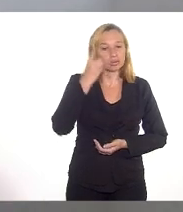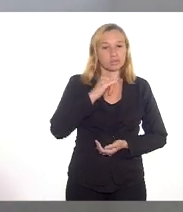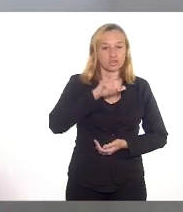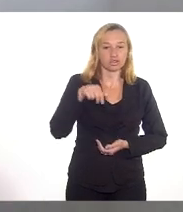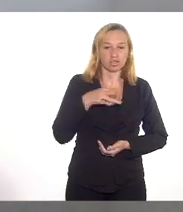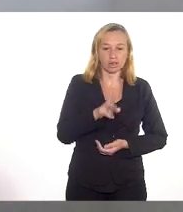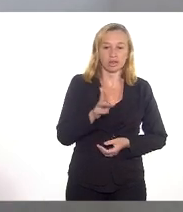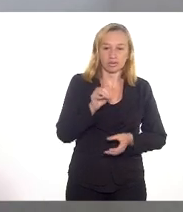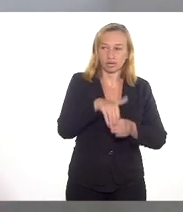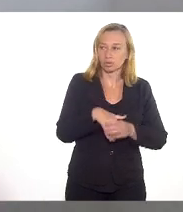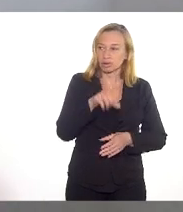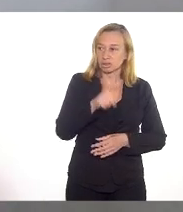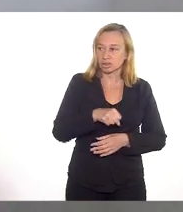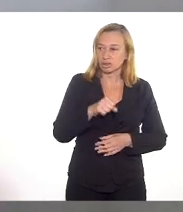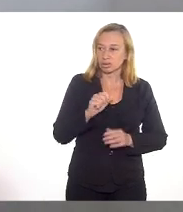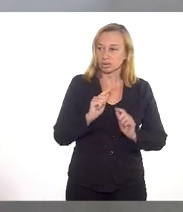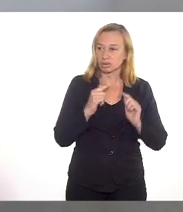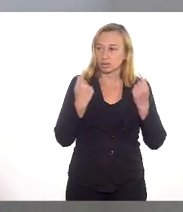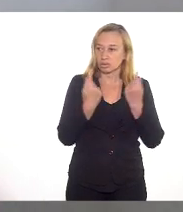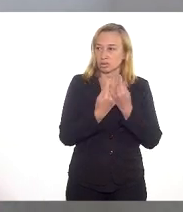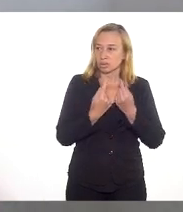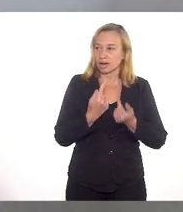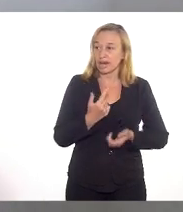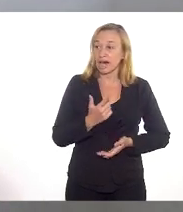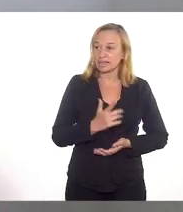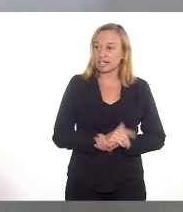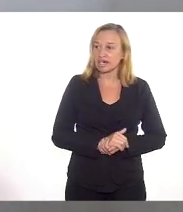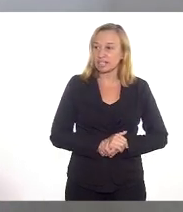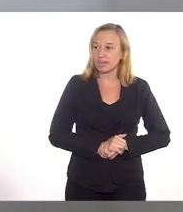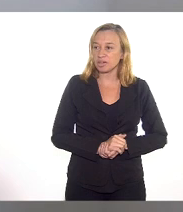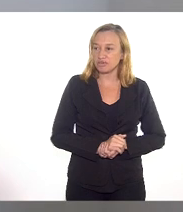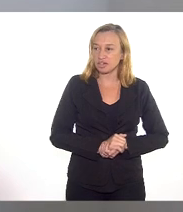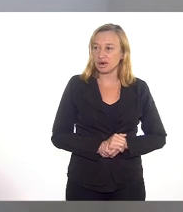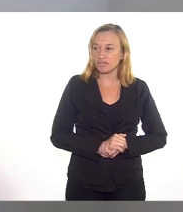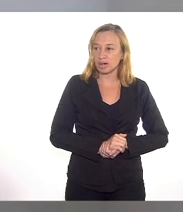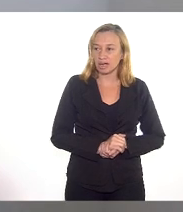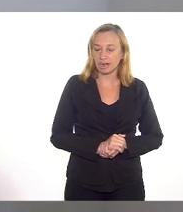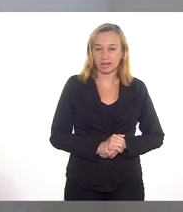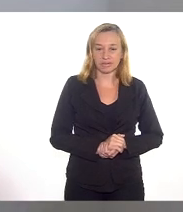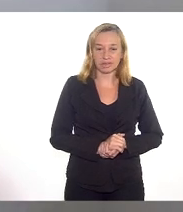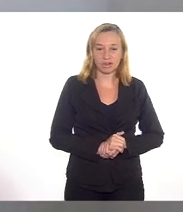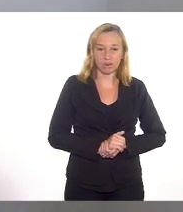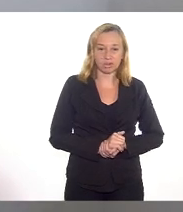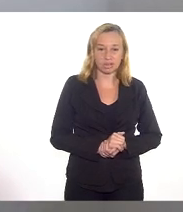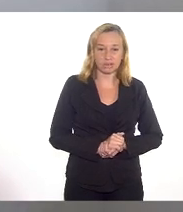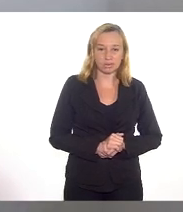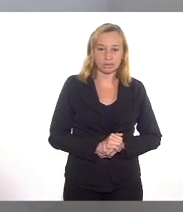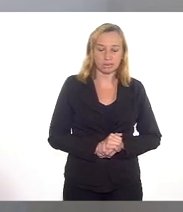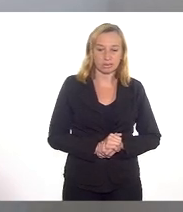Bittencourt votou sim no grupo. Deputado Jorge Felipe Neto.